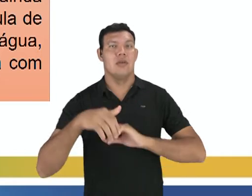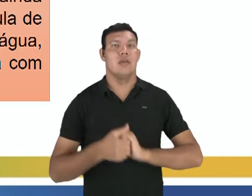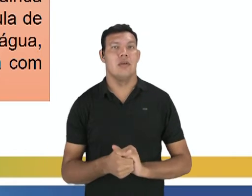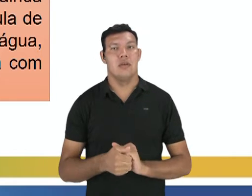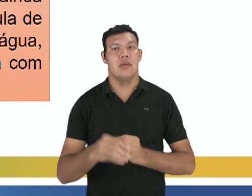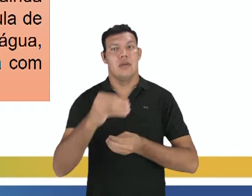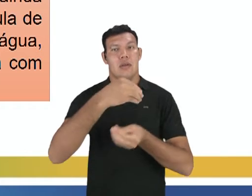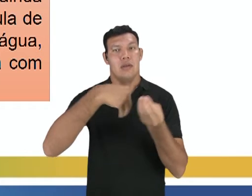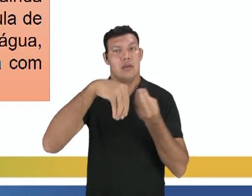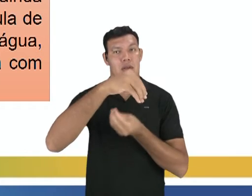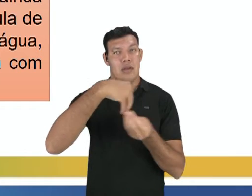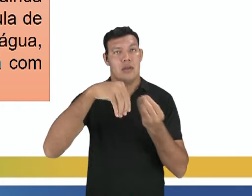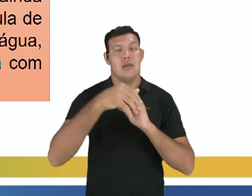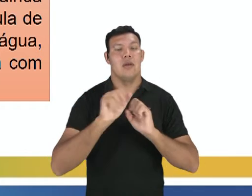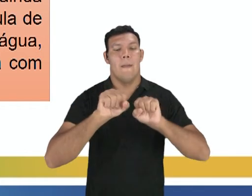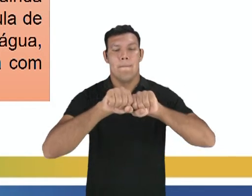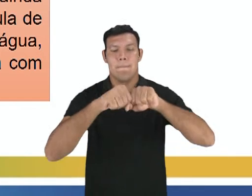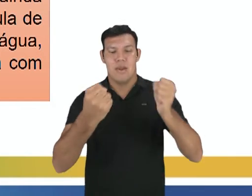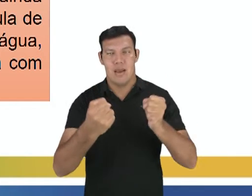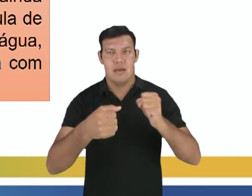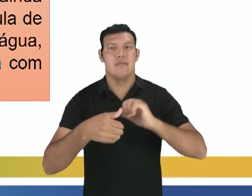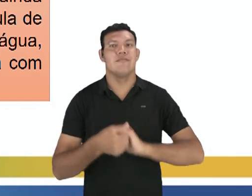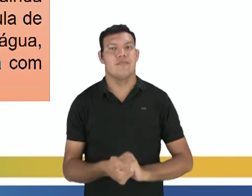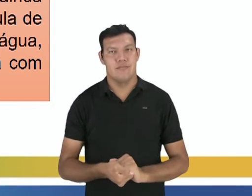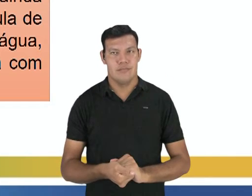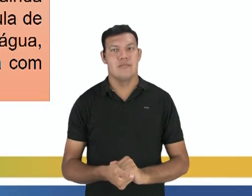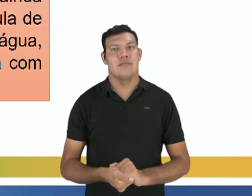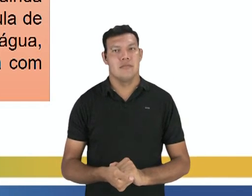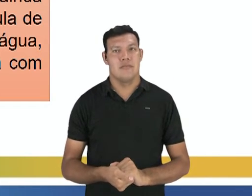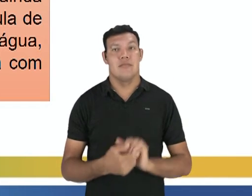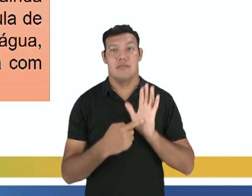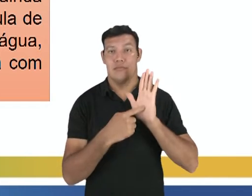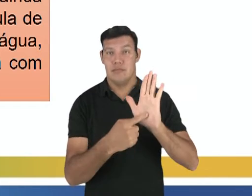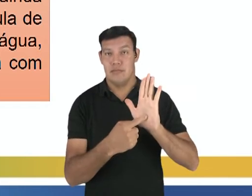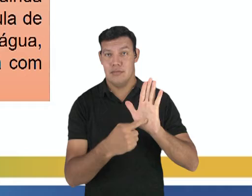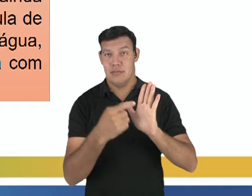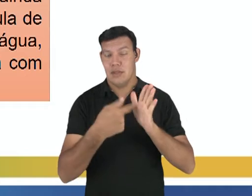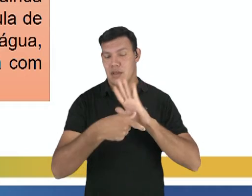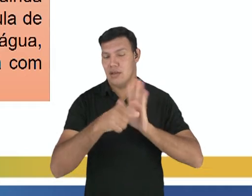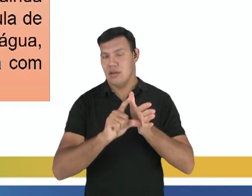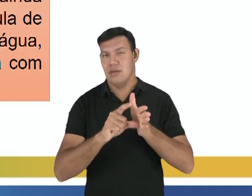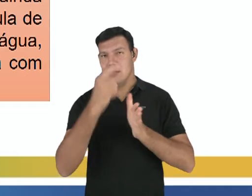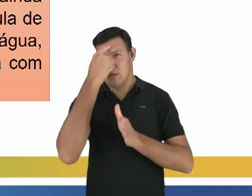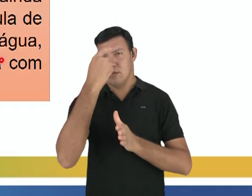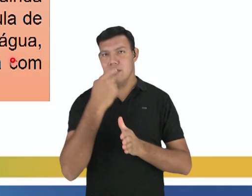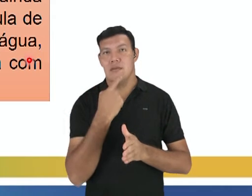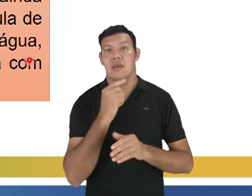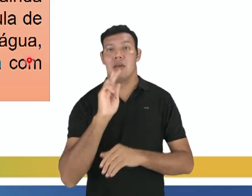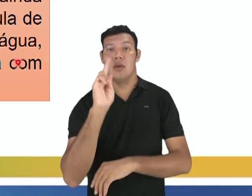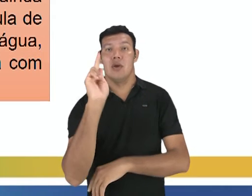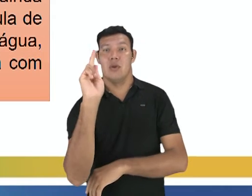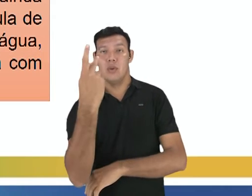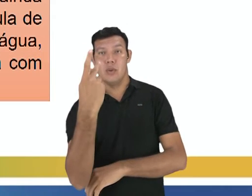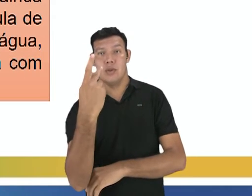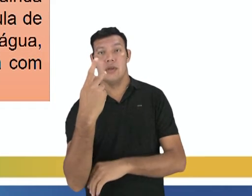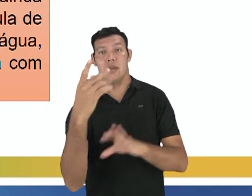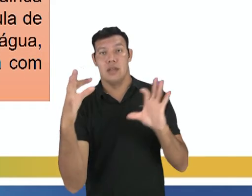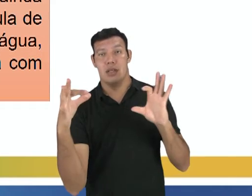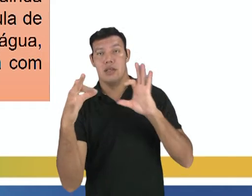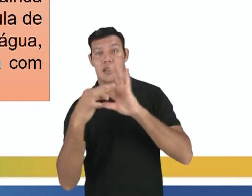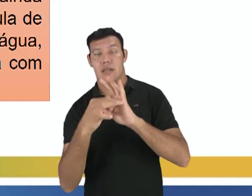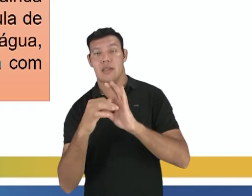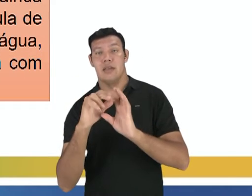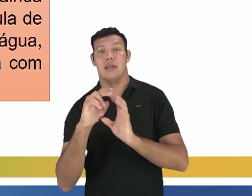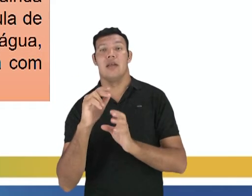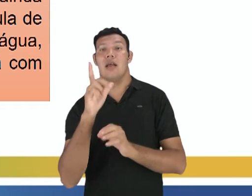de HCl é quebrada, como a gente viu anteriormente naquela imagem. O hidrogênio liga-se à molécula de água,